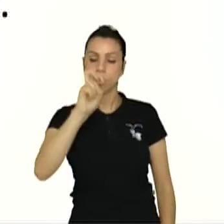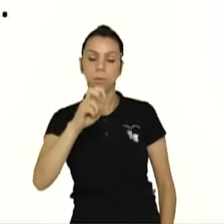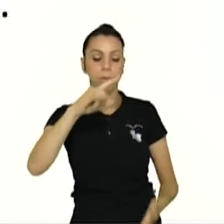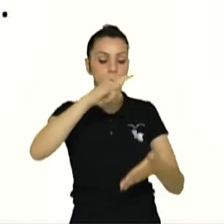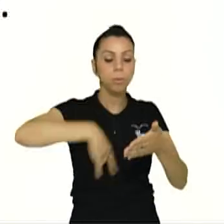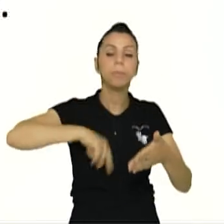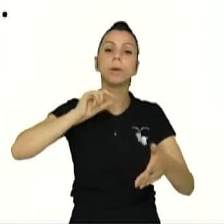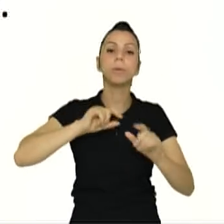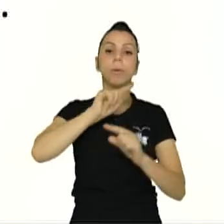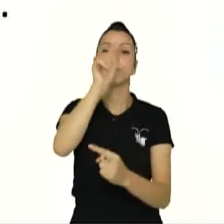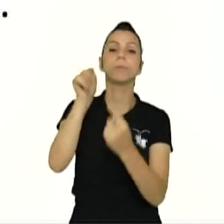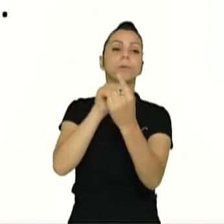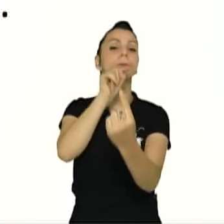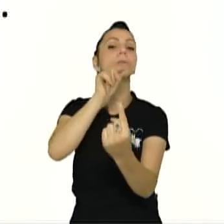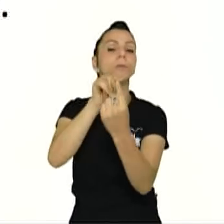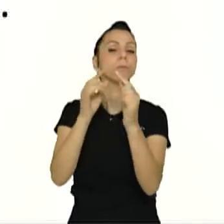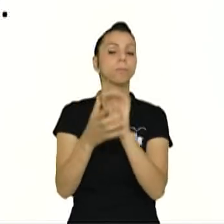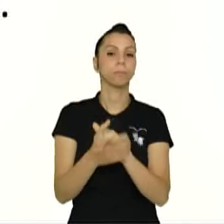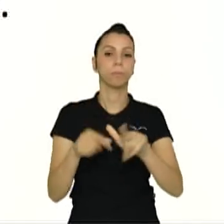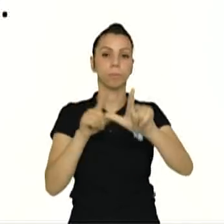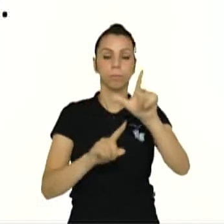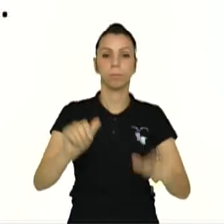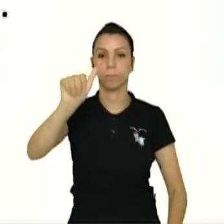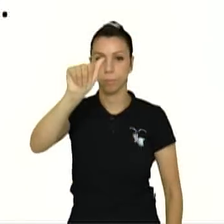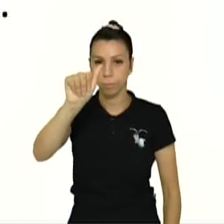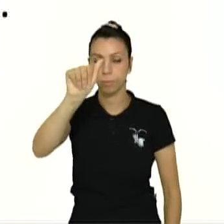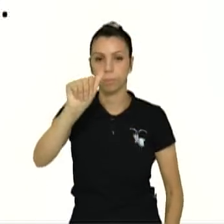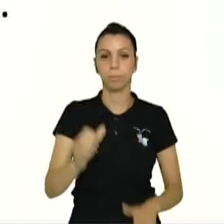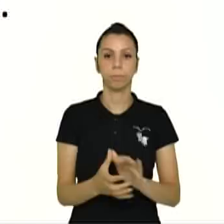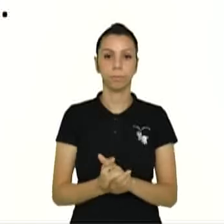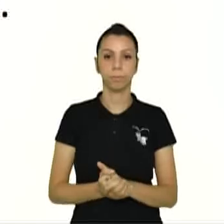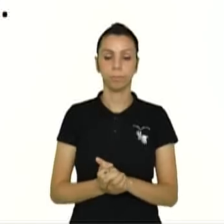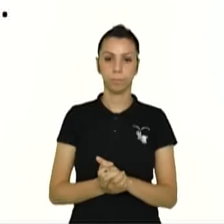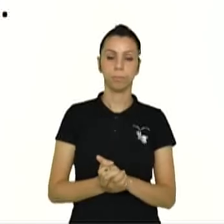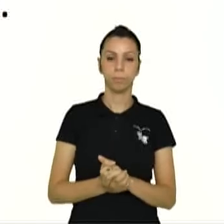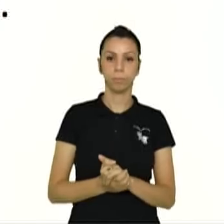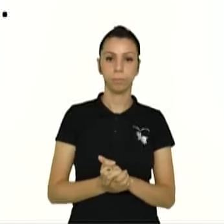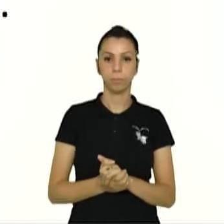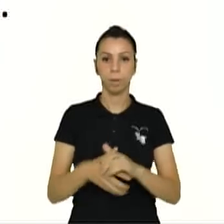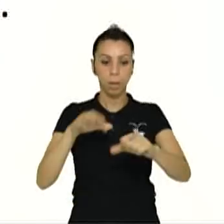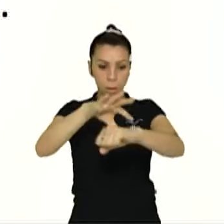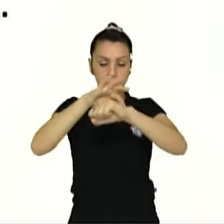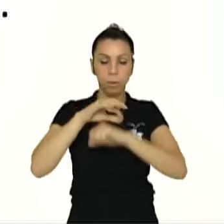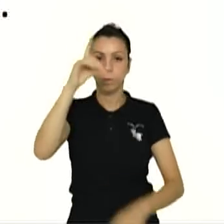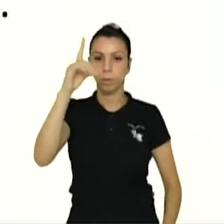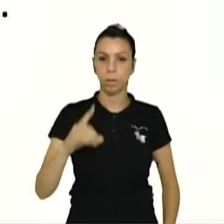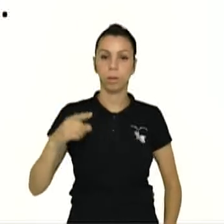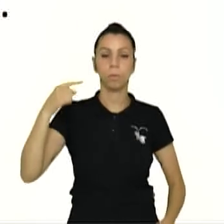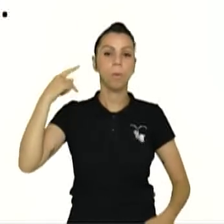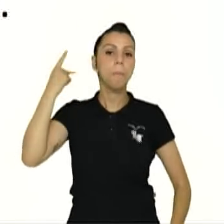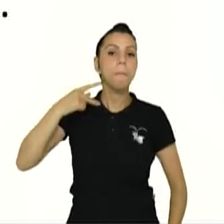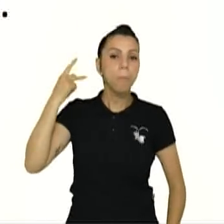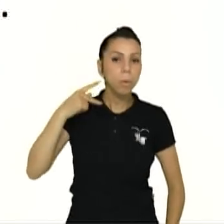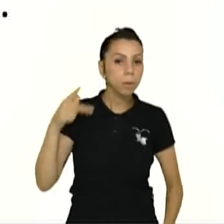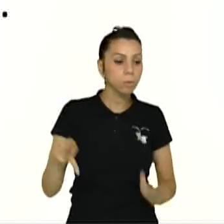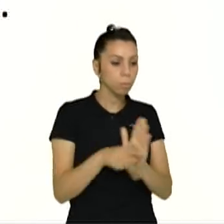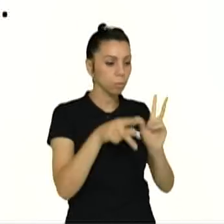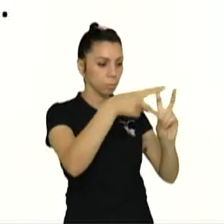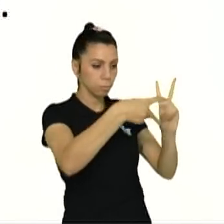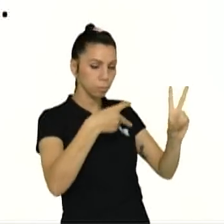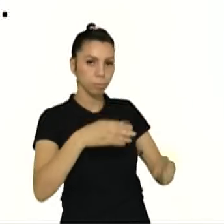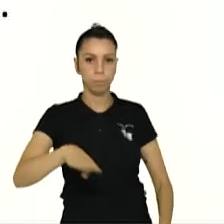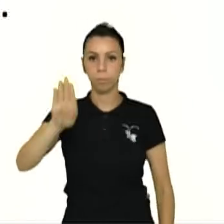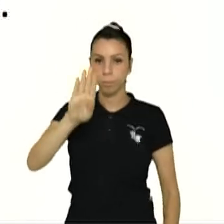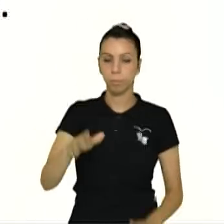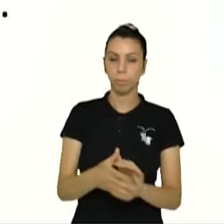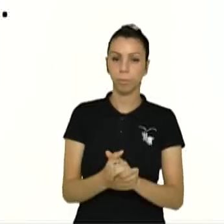como objetivo: alternativa A, assegurar direitos políticos aos indígenas; B,